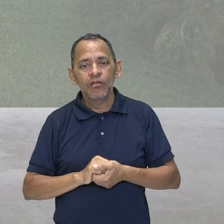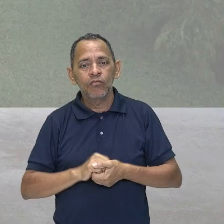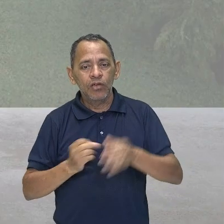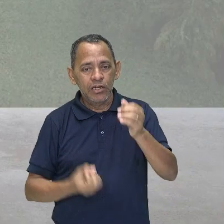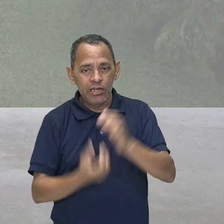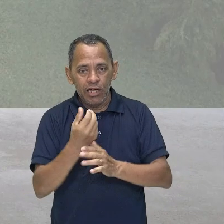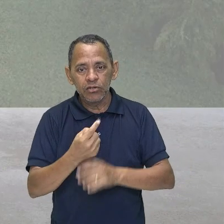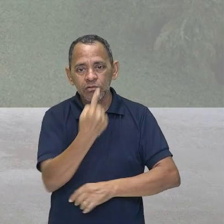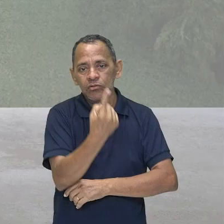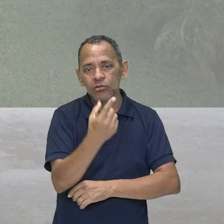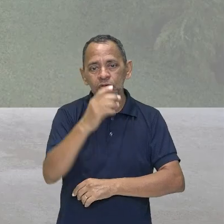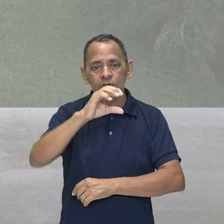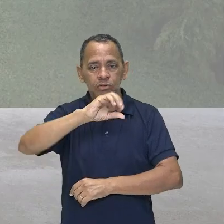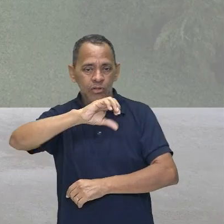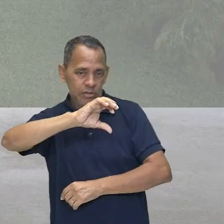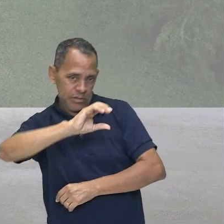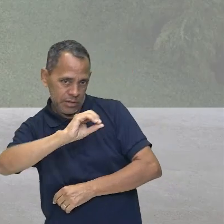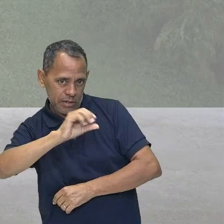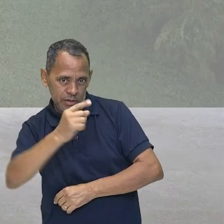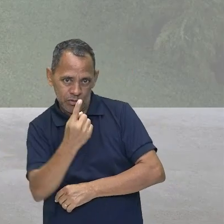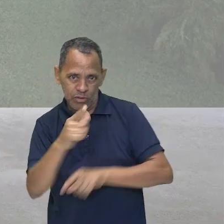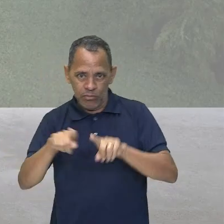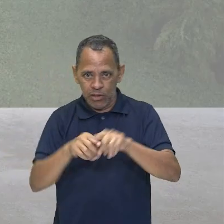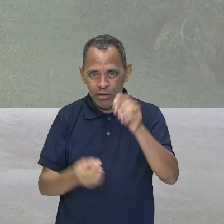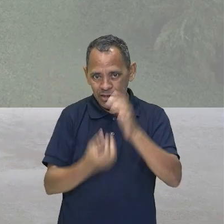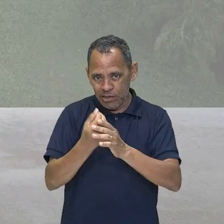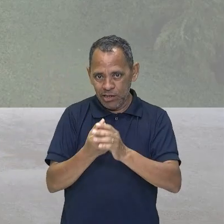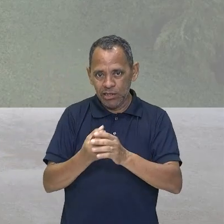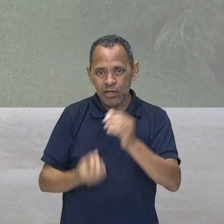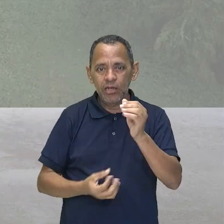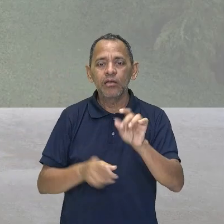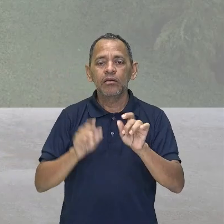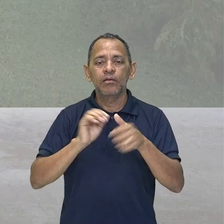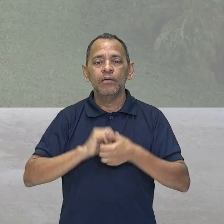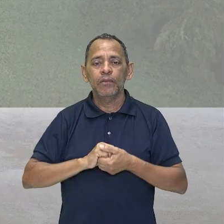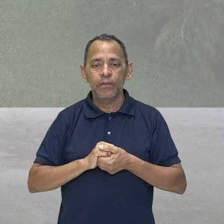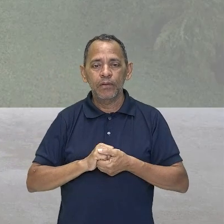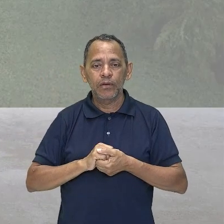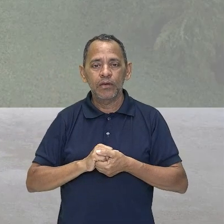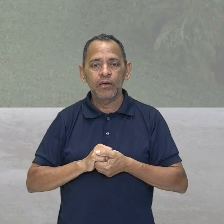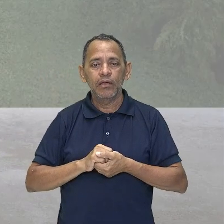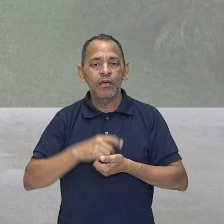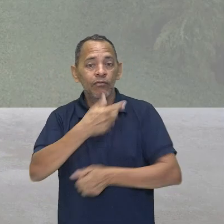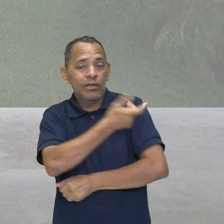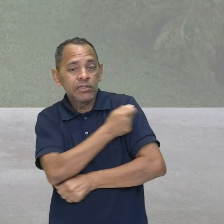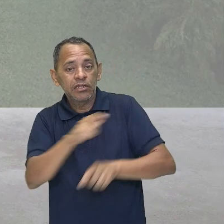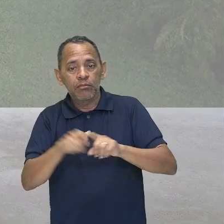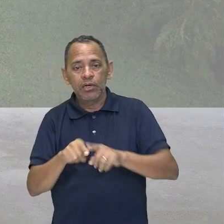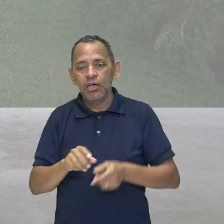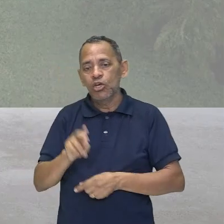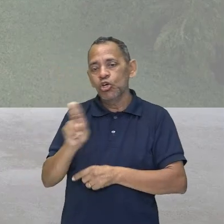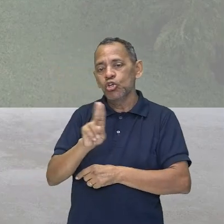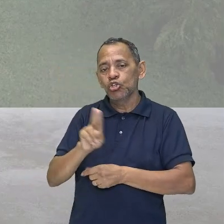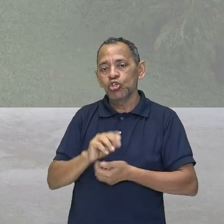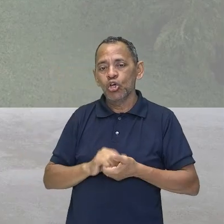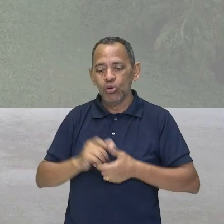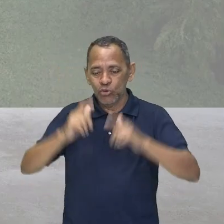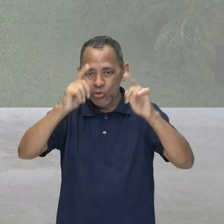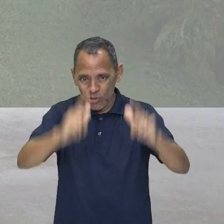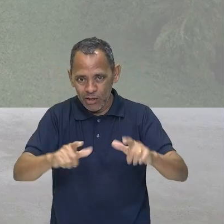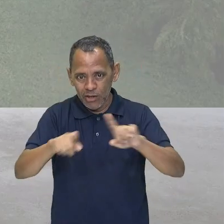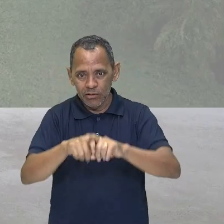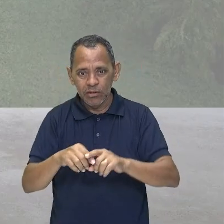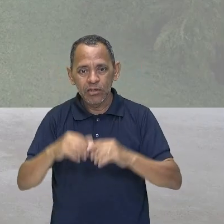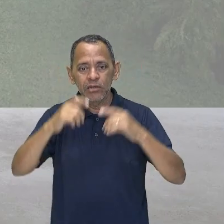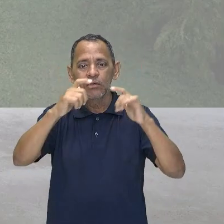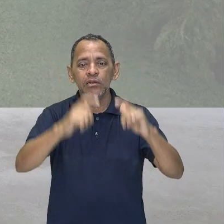em 1901, criado para produzir soros e vacinas. O seu nome foi dado em homenagem ao bairro onde ele se localiza. O Instituto